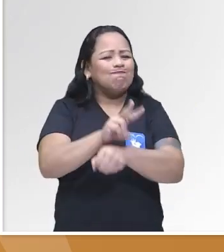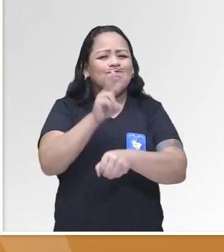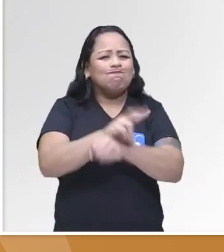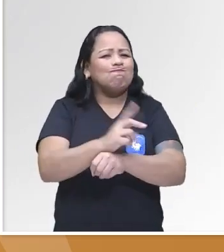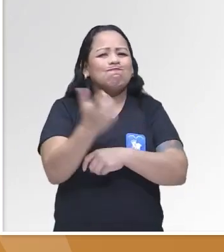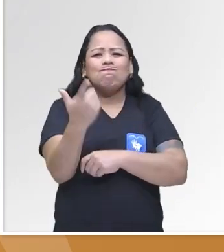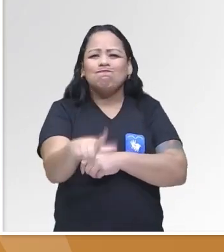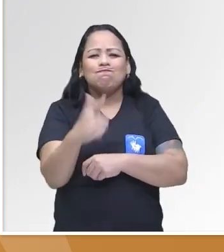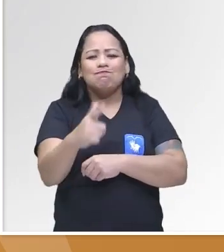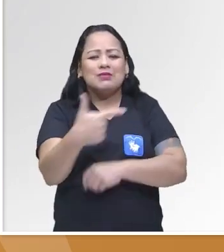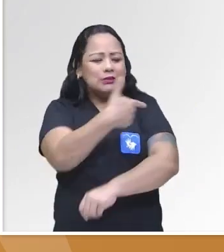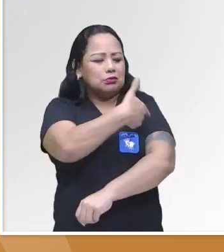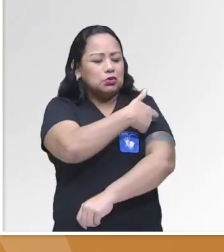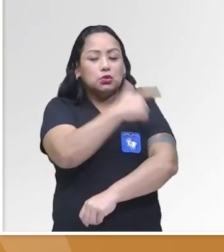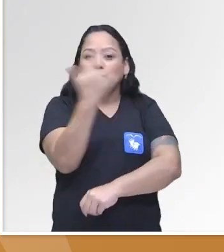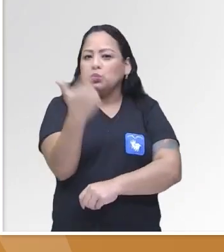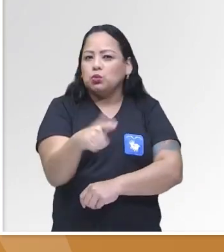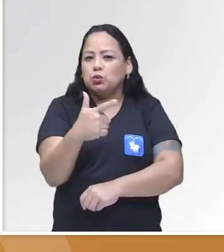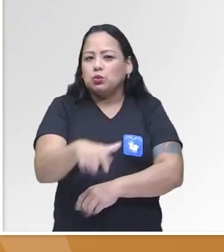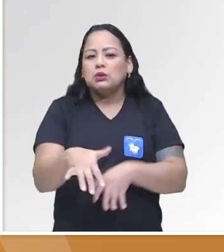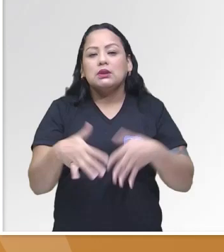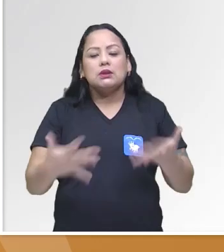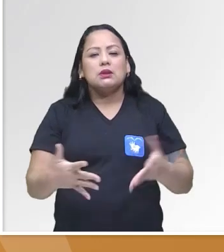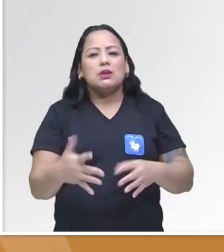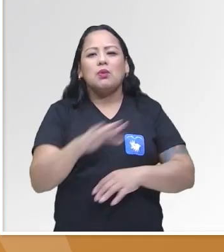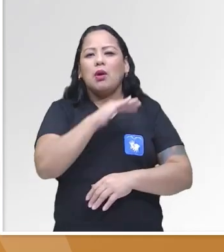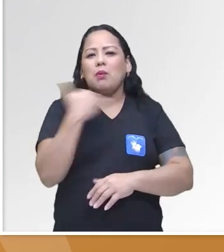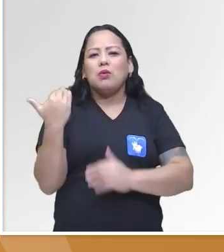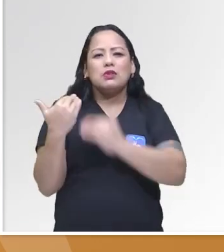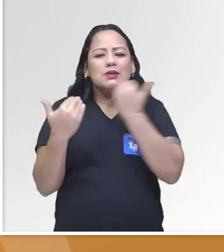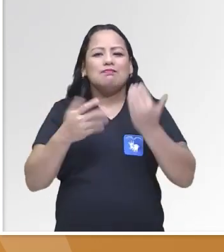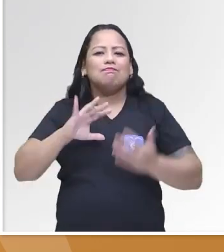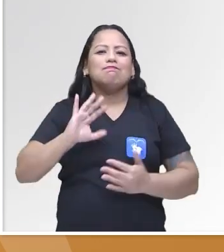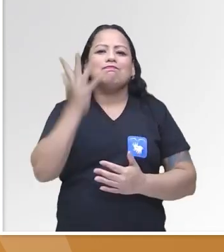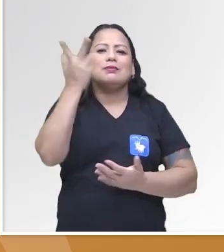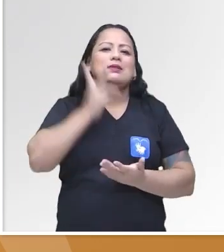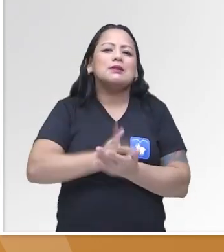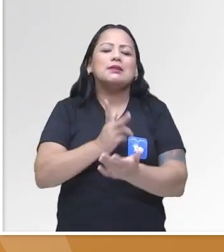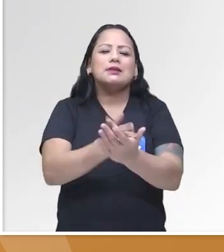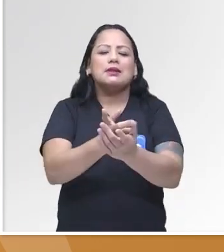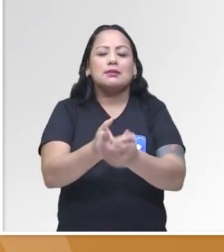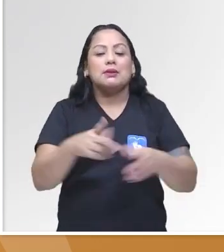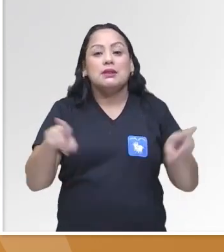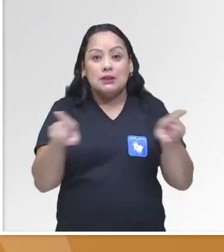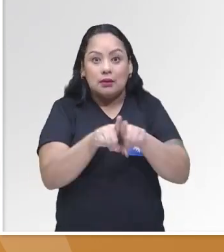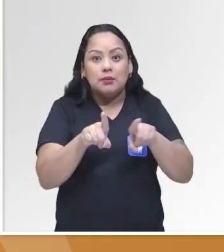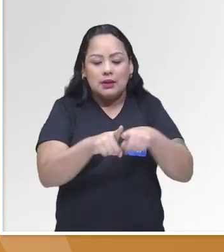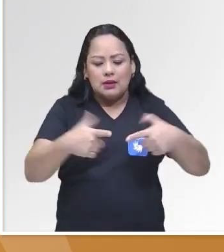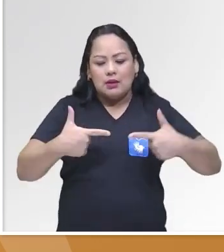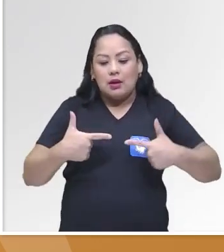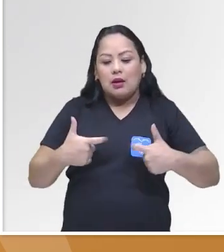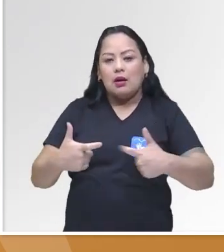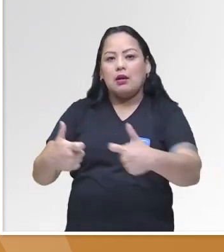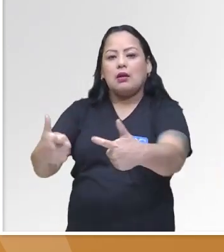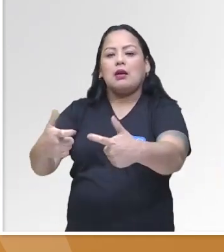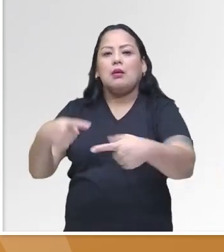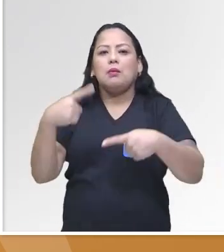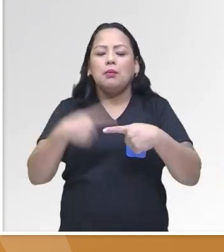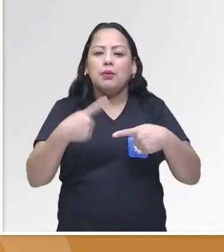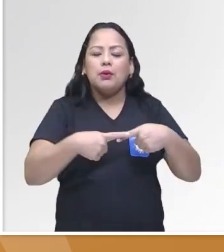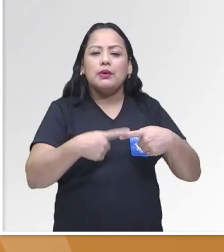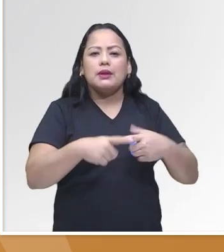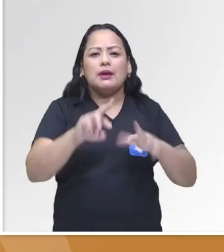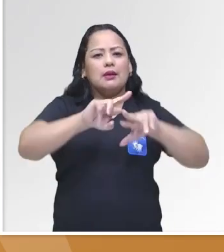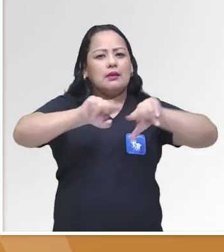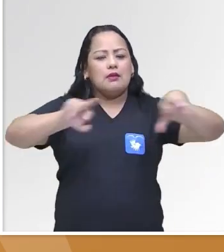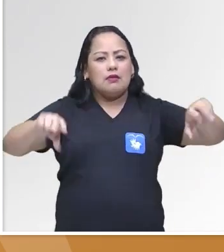não tinha uma vacina para cura, essas mortes eram constantes. Fora as guerras. Por quê? Porque muitas